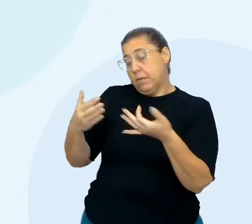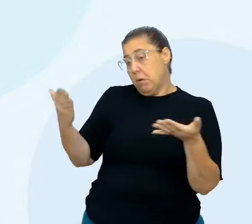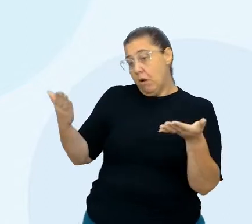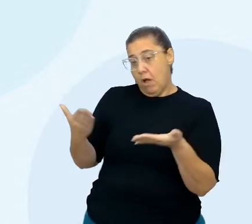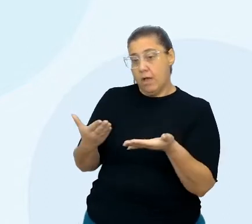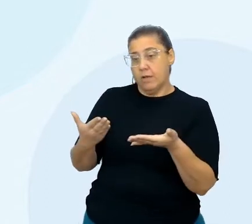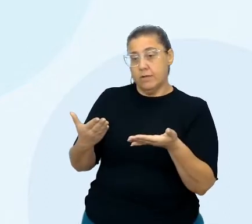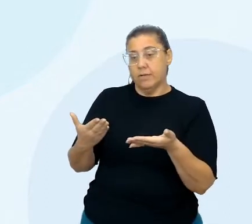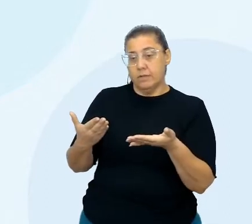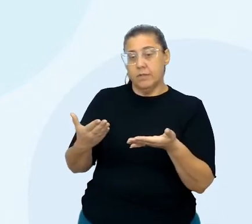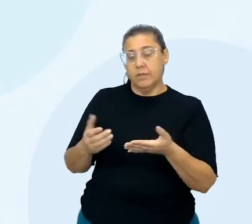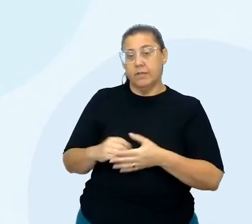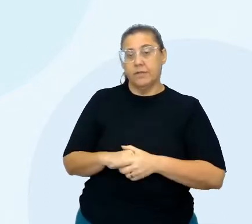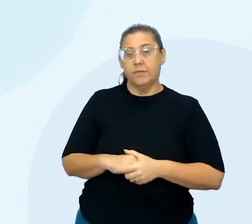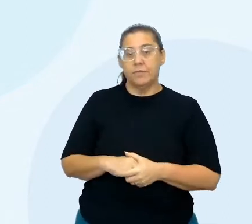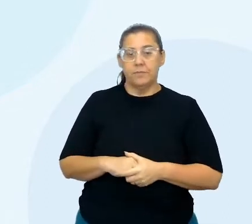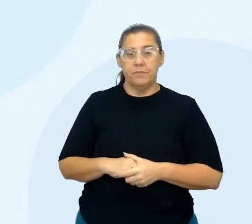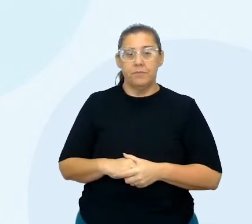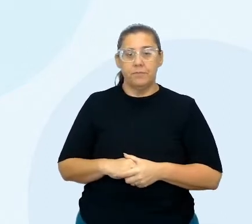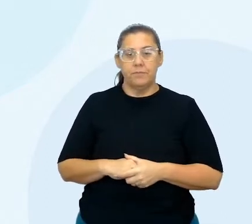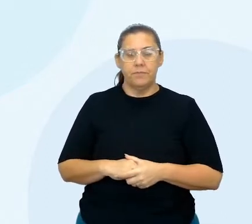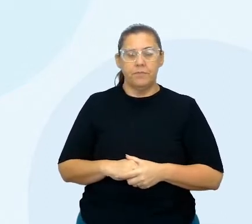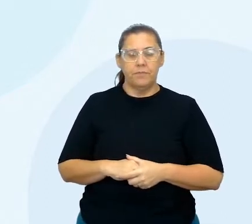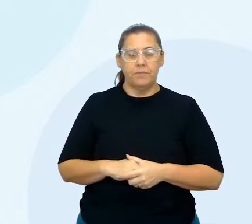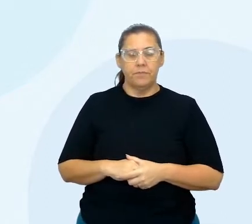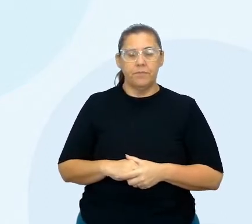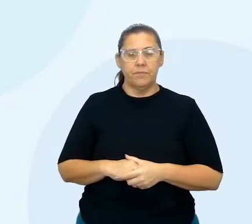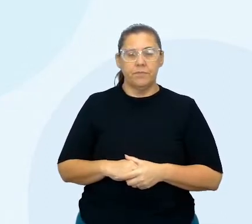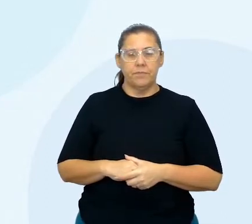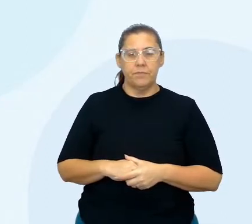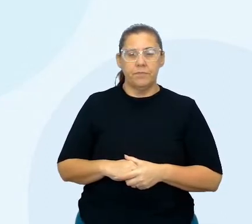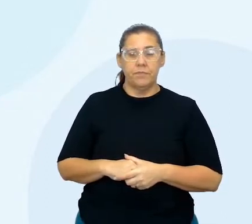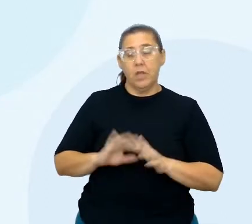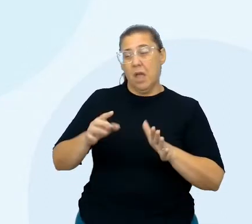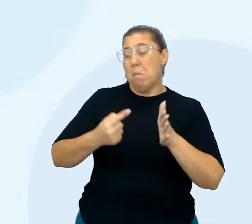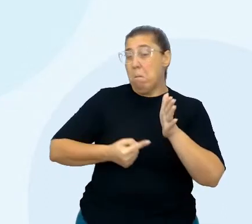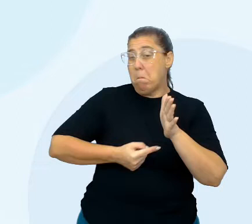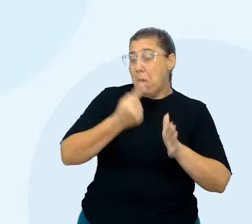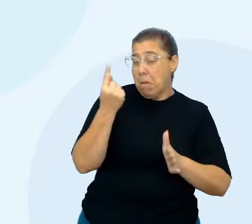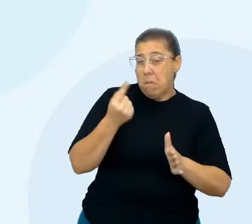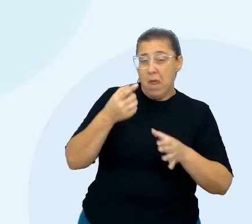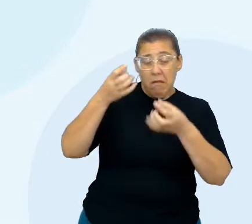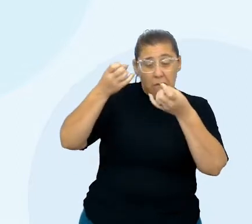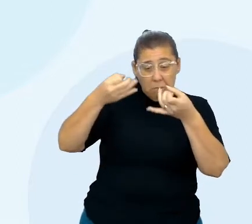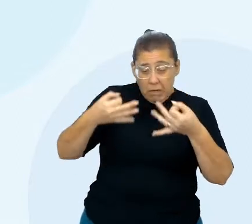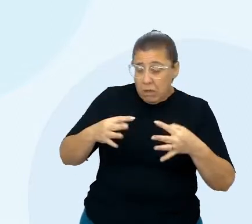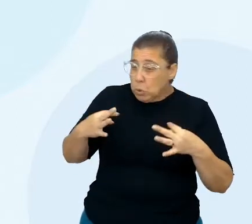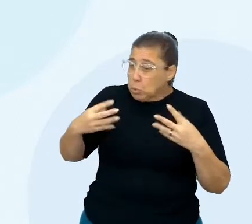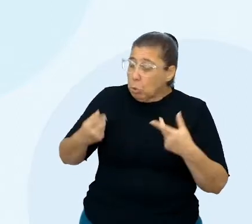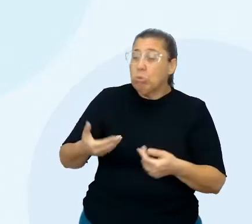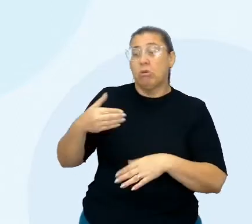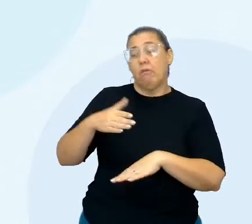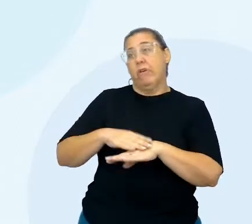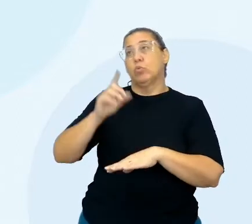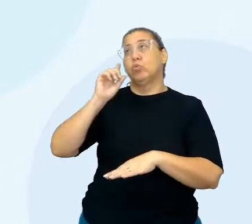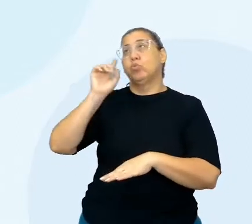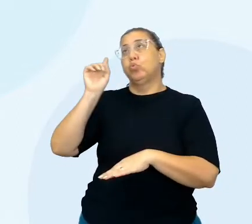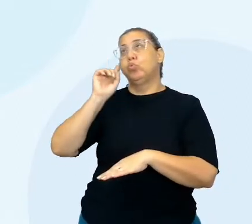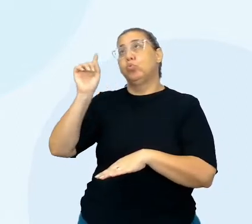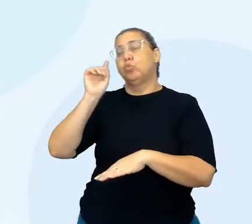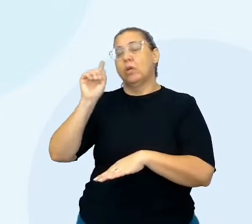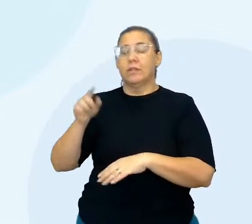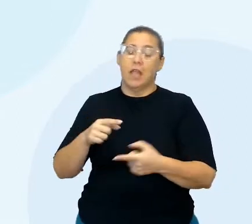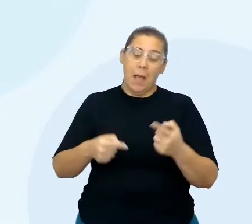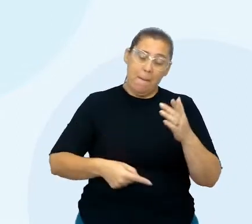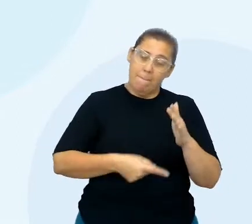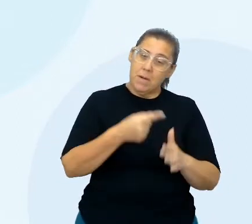Júlia? É mais do que você... É mais a primeira, entendeu? A primeira questão tá falando tudo que eu faço no dia a dia. Então... A primeira,